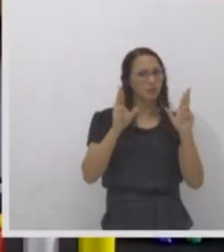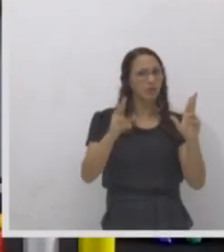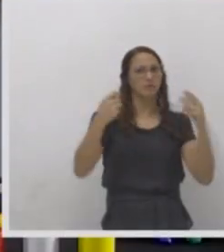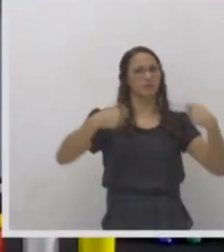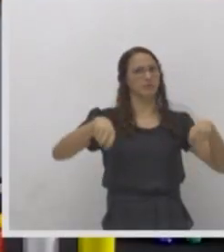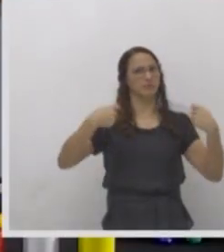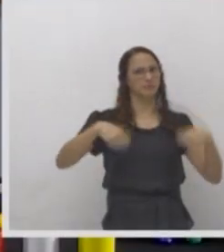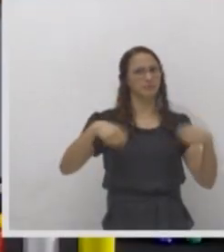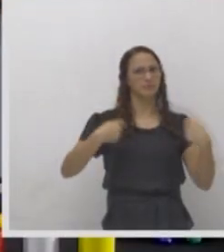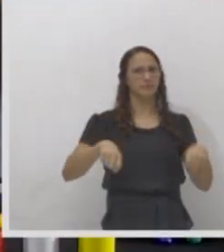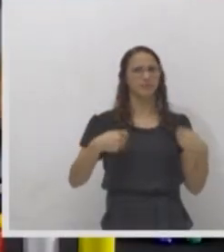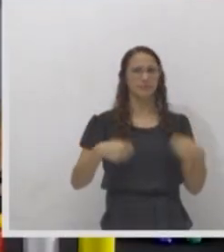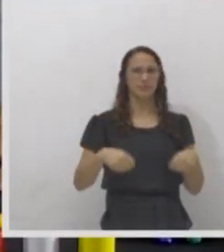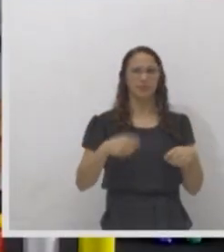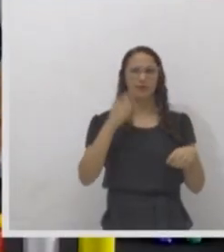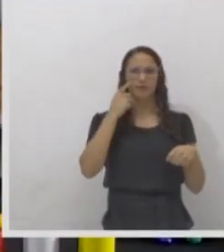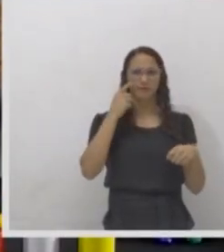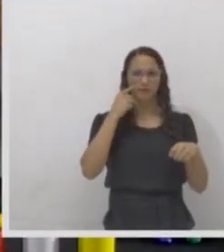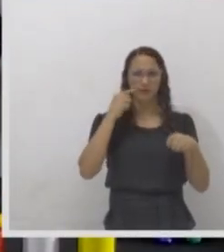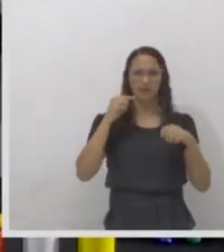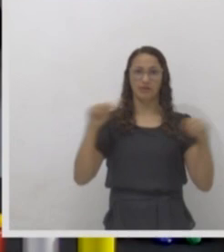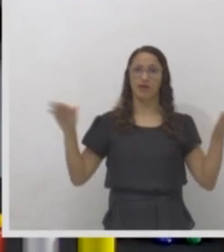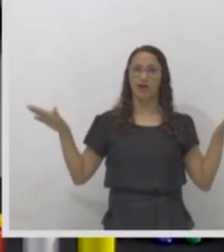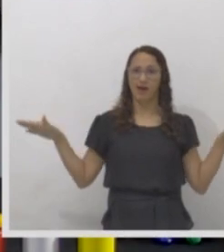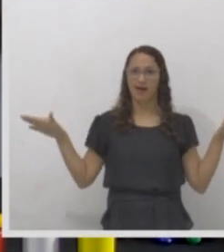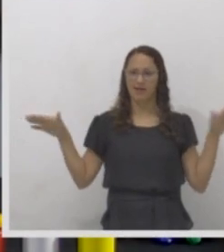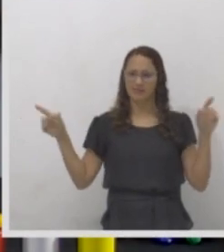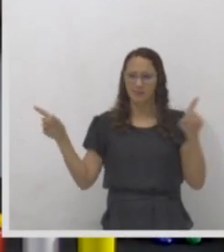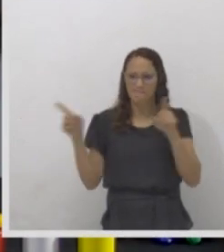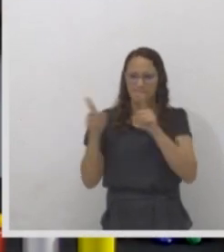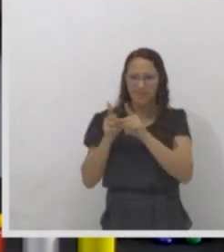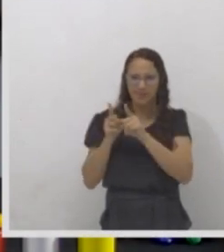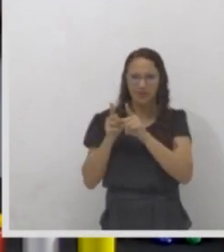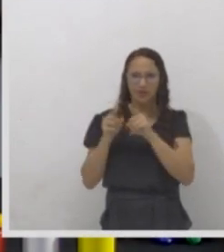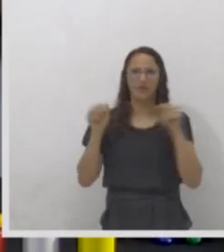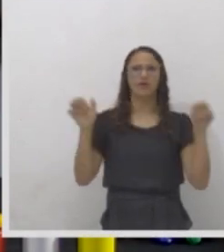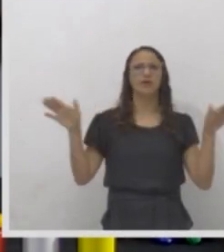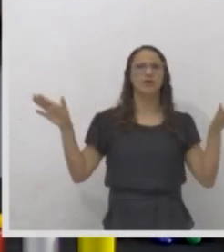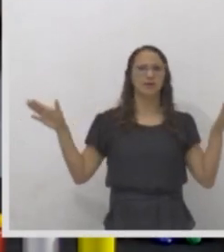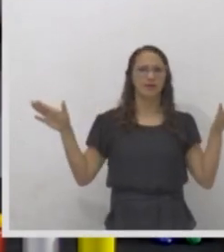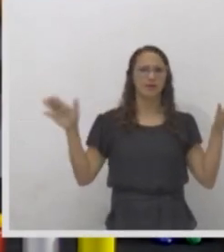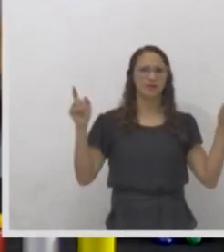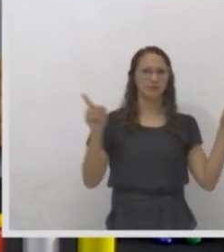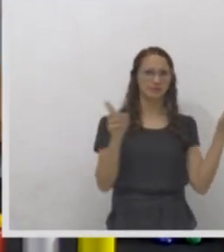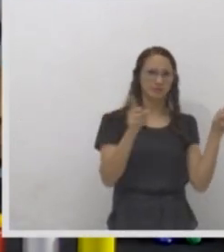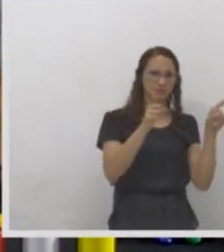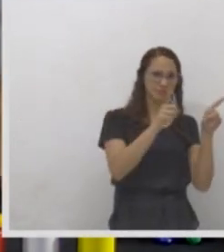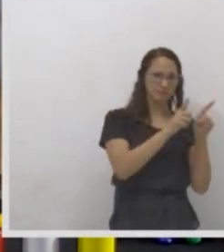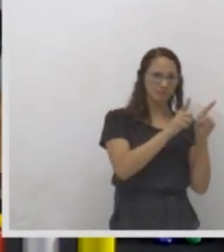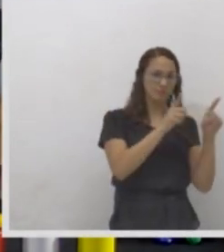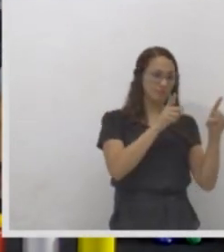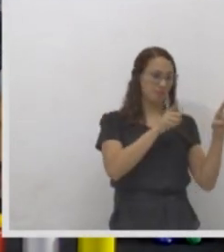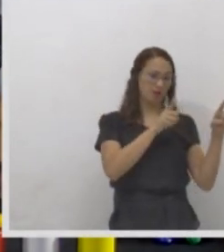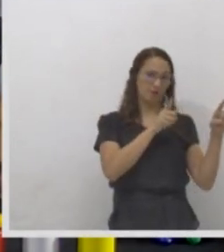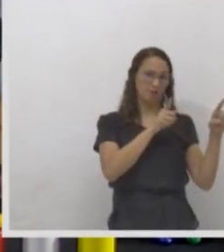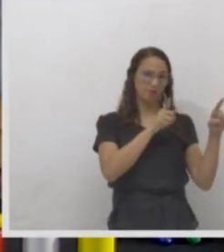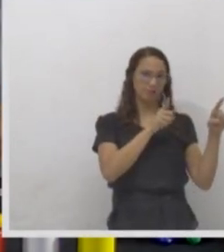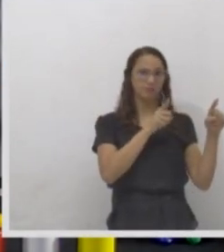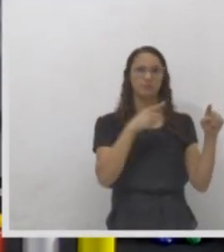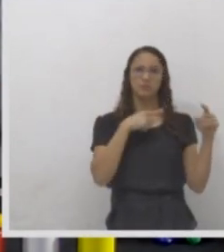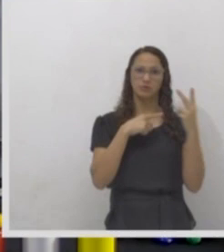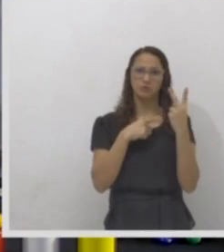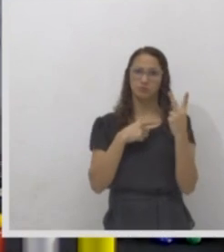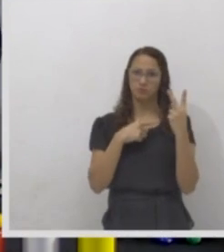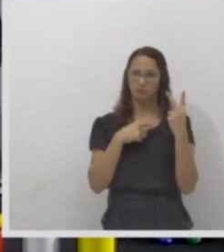um molde da asa menor, já feito no papelão, o molde da asa maior, certo? E aí você vai pegar